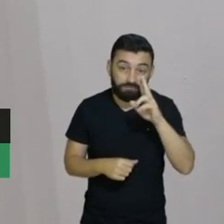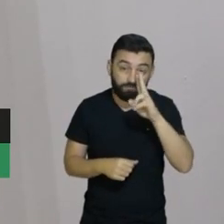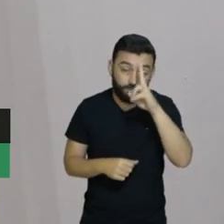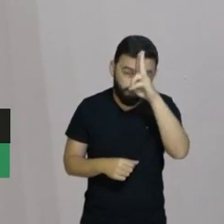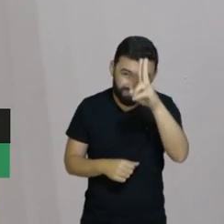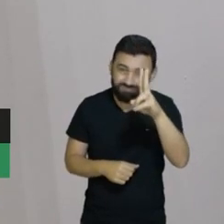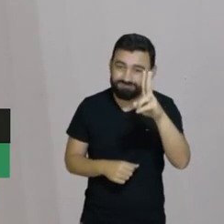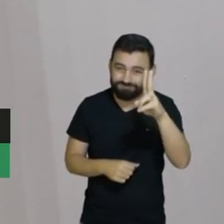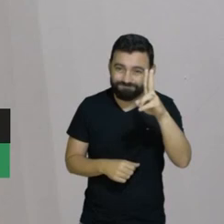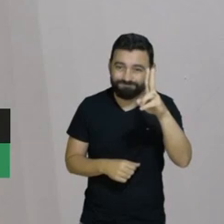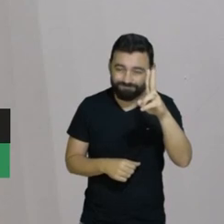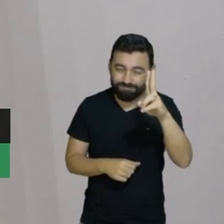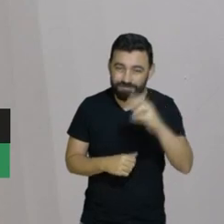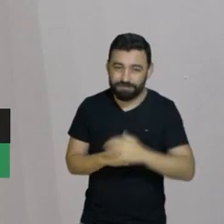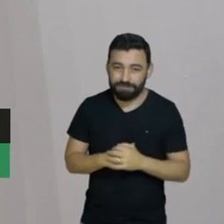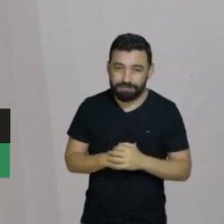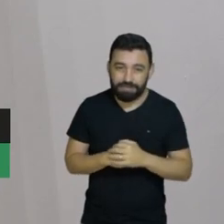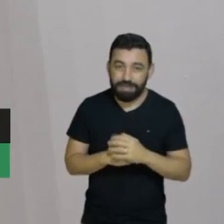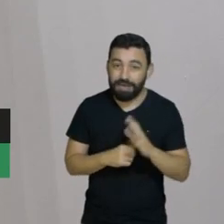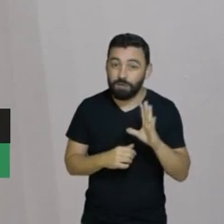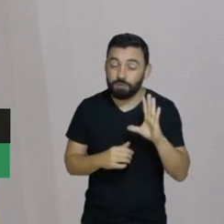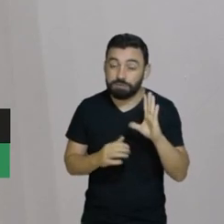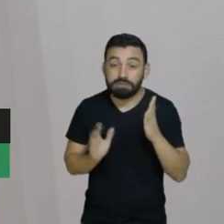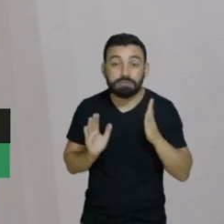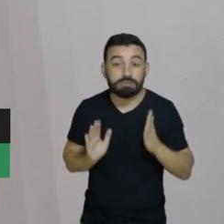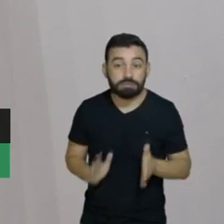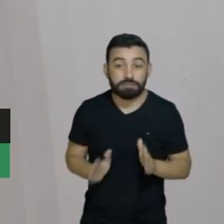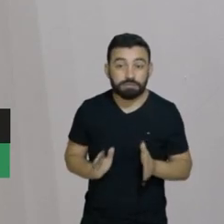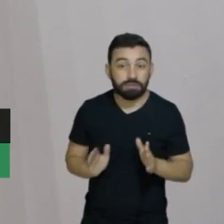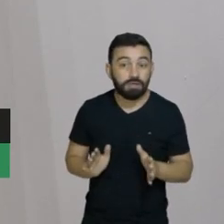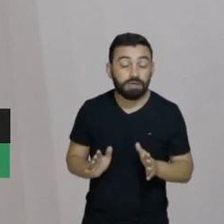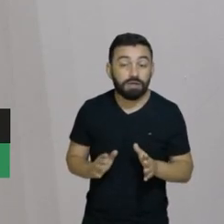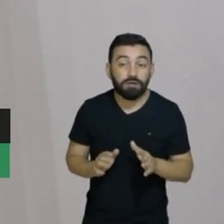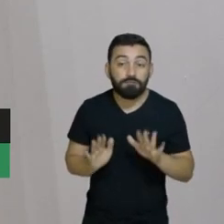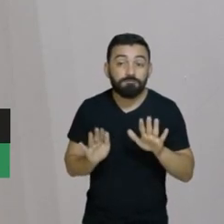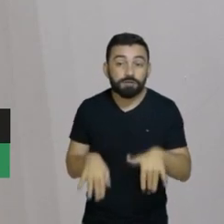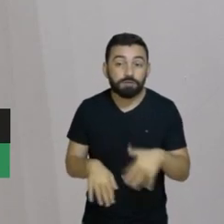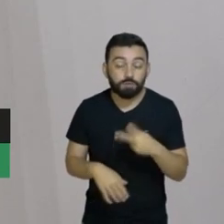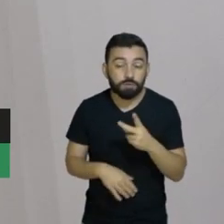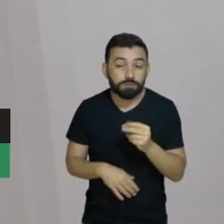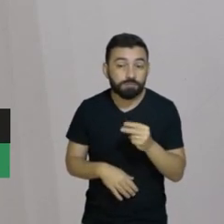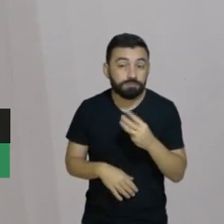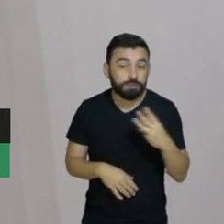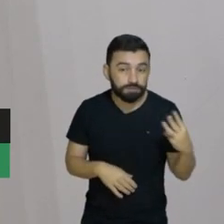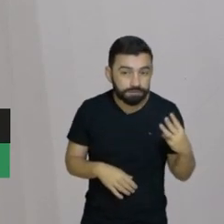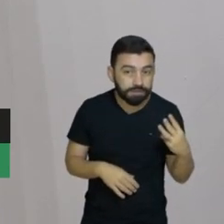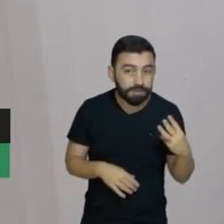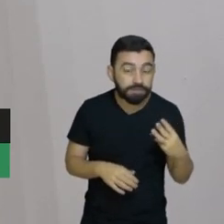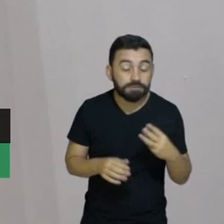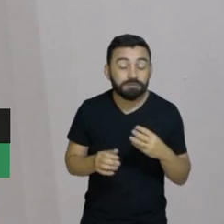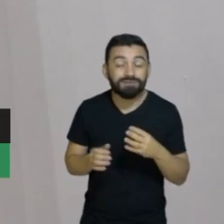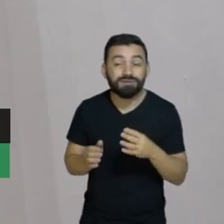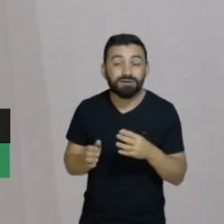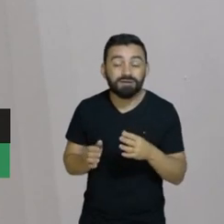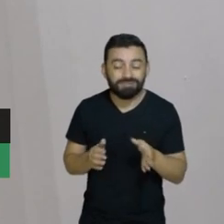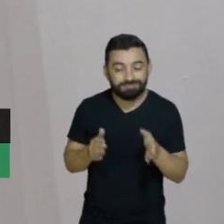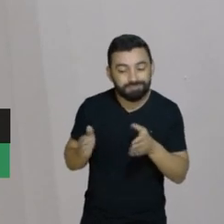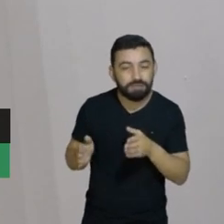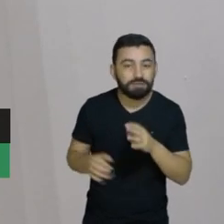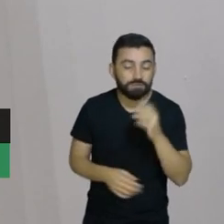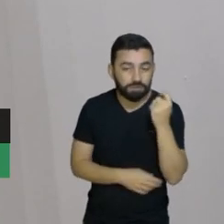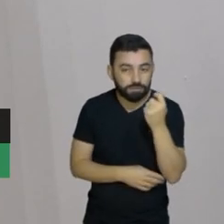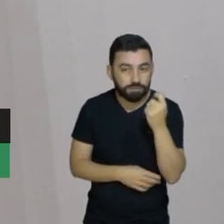aconteceram já no final de 2023, no nosso estado vizinho. E